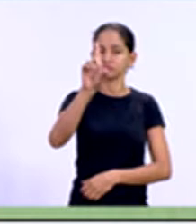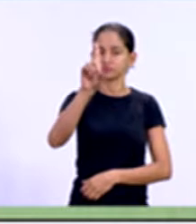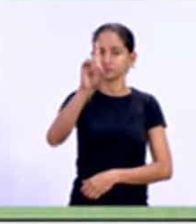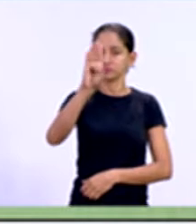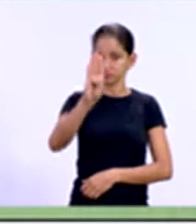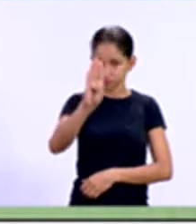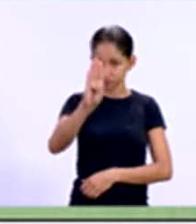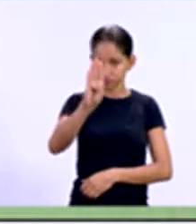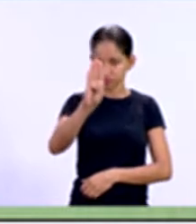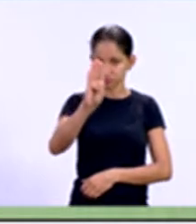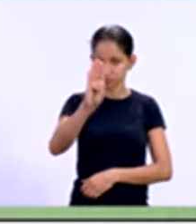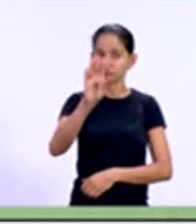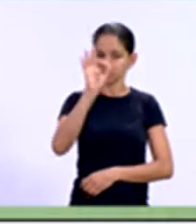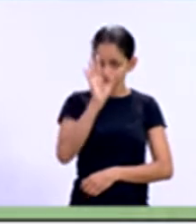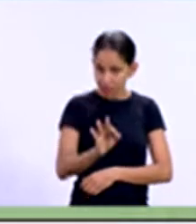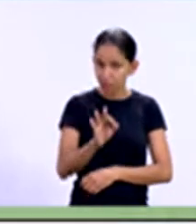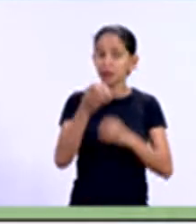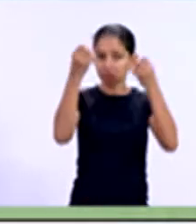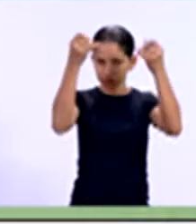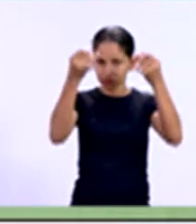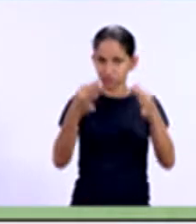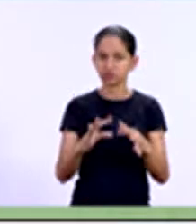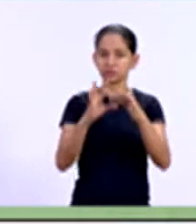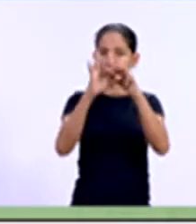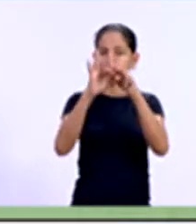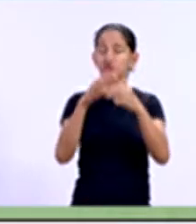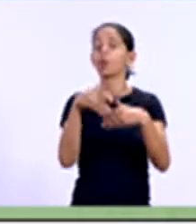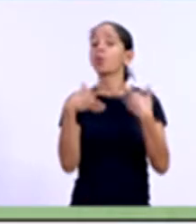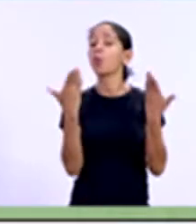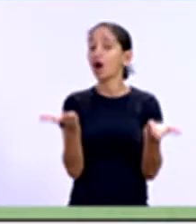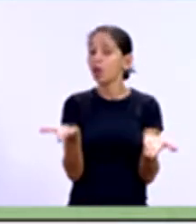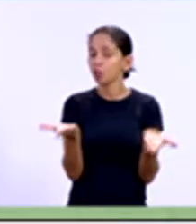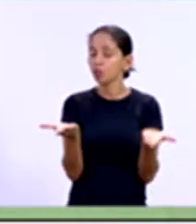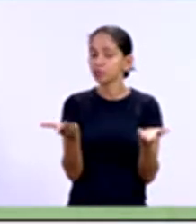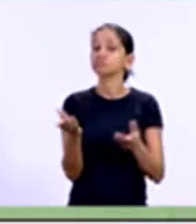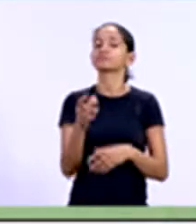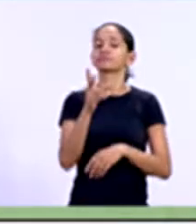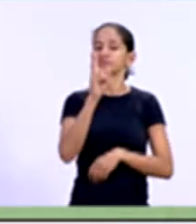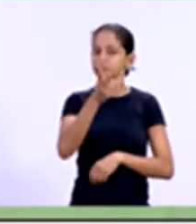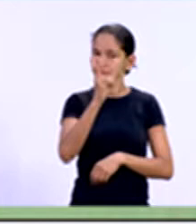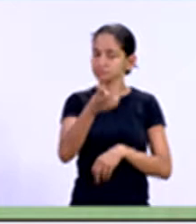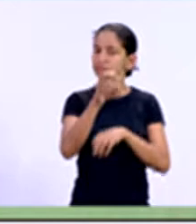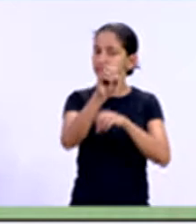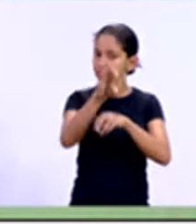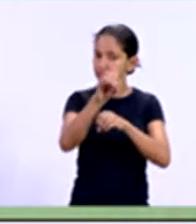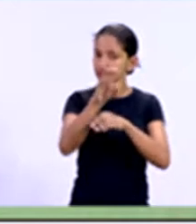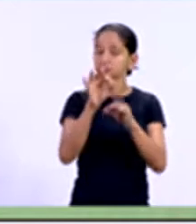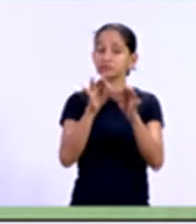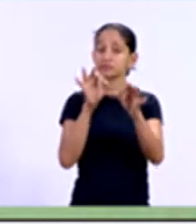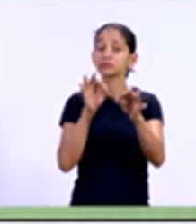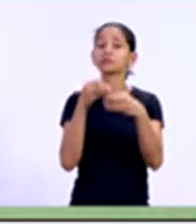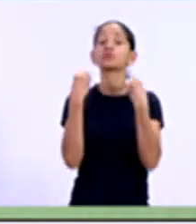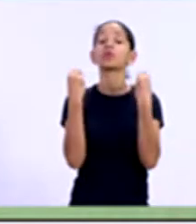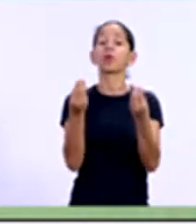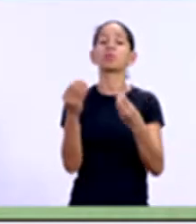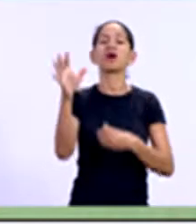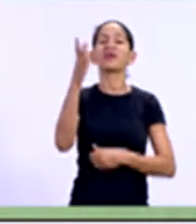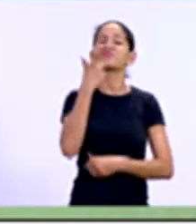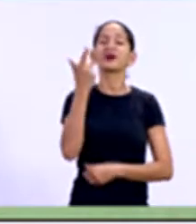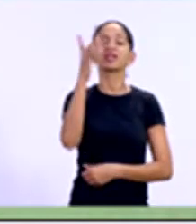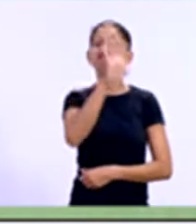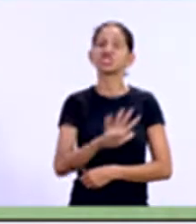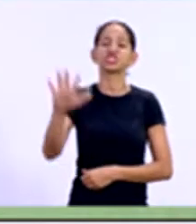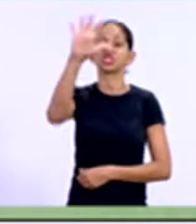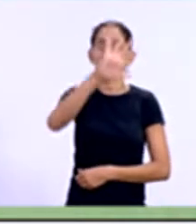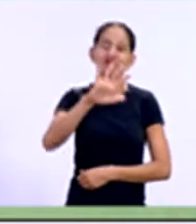9.394 de 1996, aborda a educação à distância de modo generalizado.